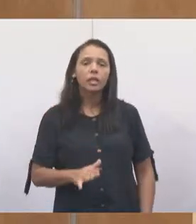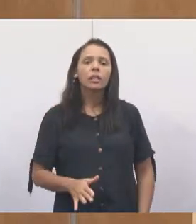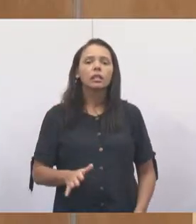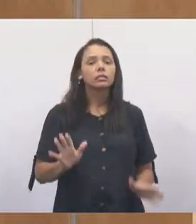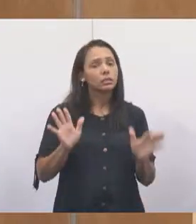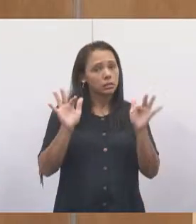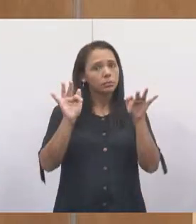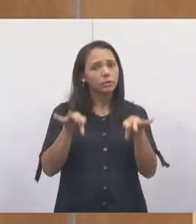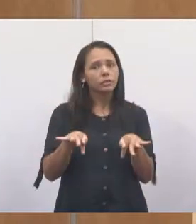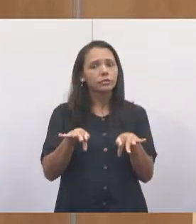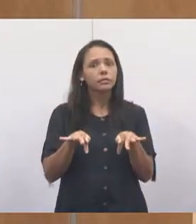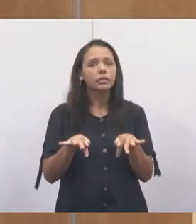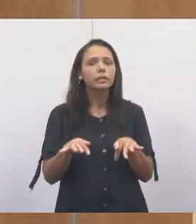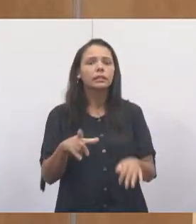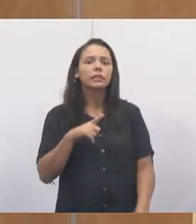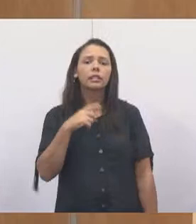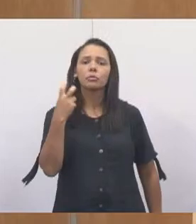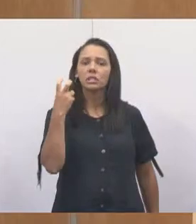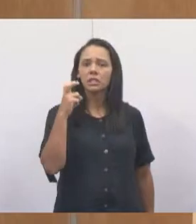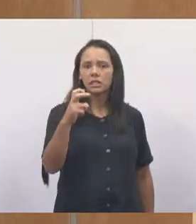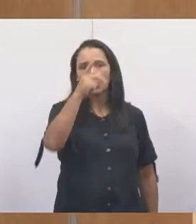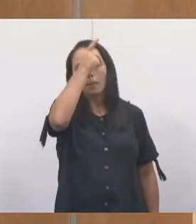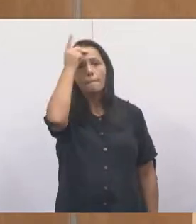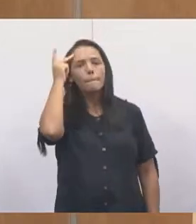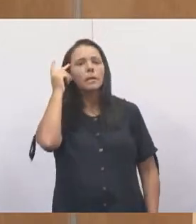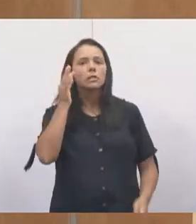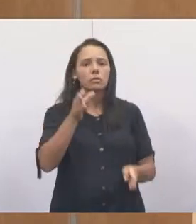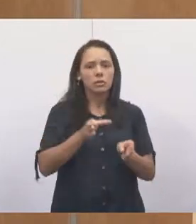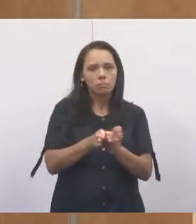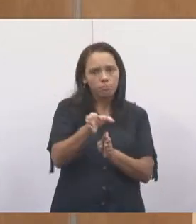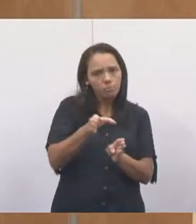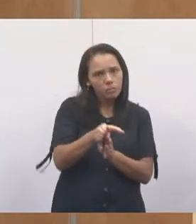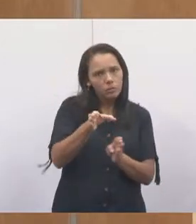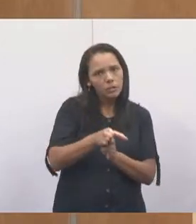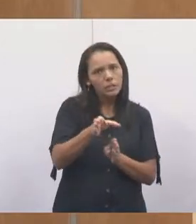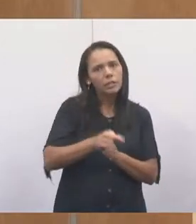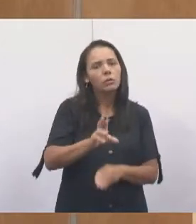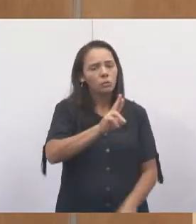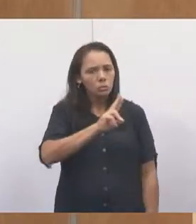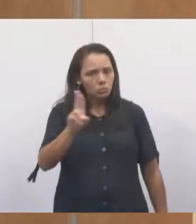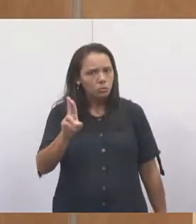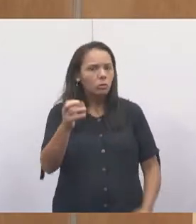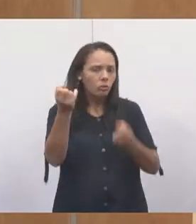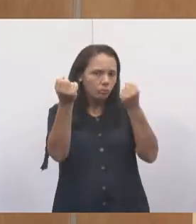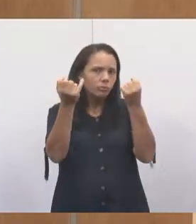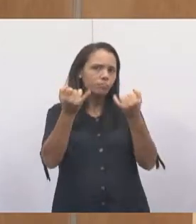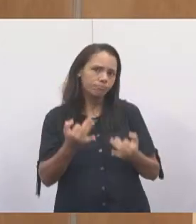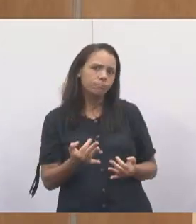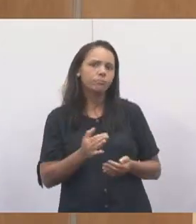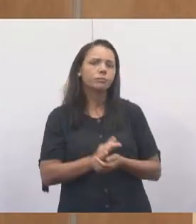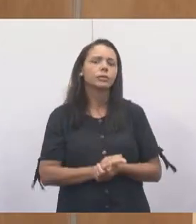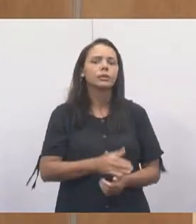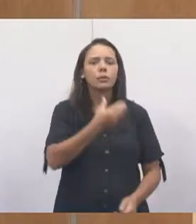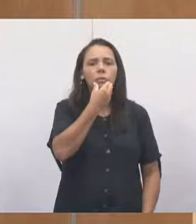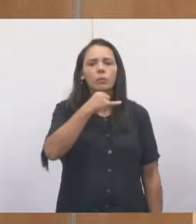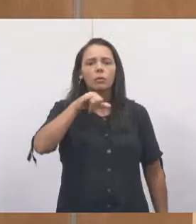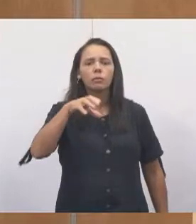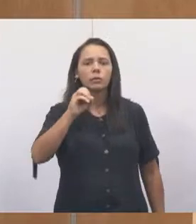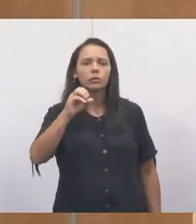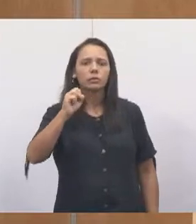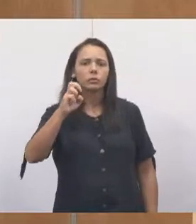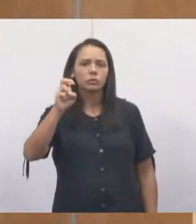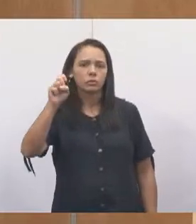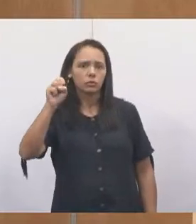Luiz Flávio, nós temos 5 conselheiros, e eu quero citar o nome de cada um aqui, é o senhor José Celso